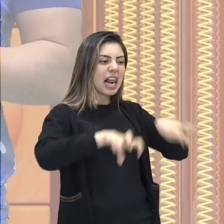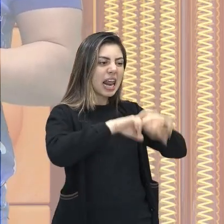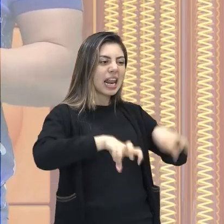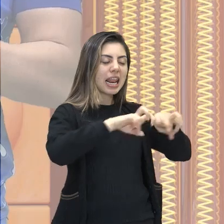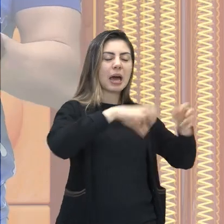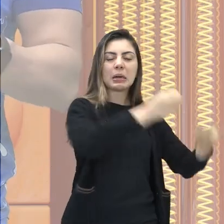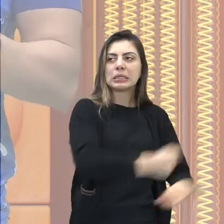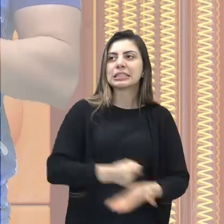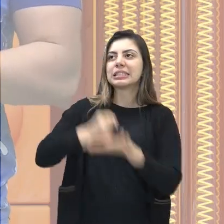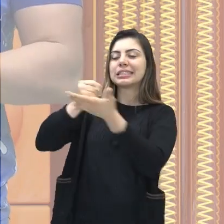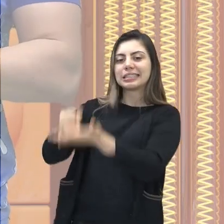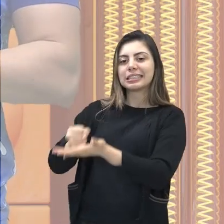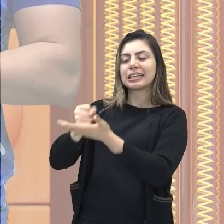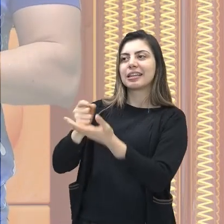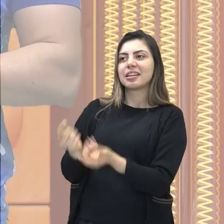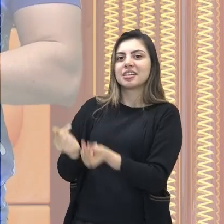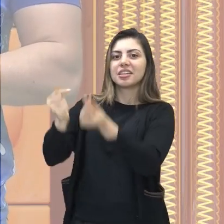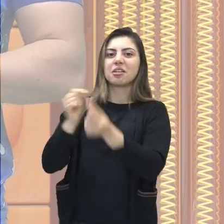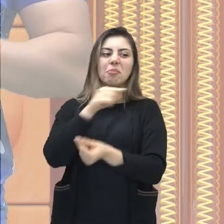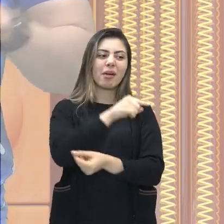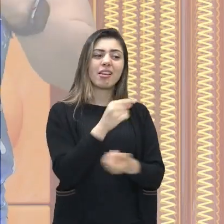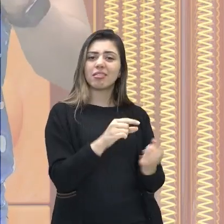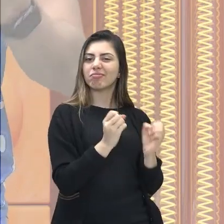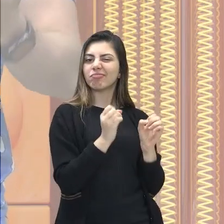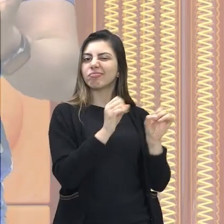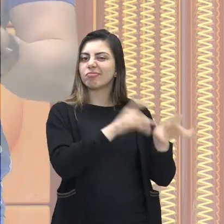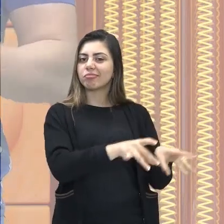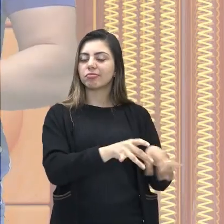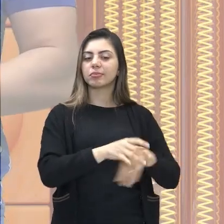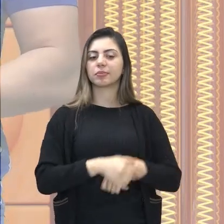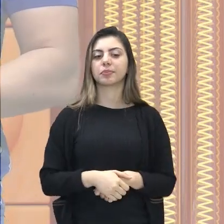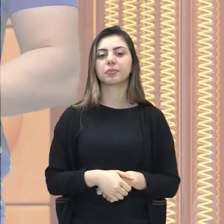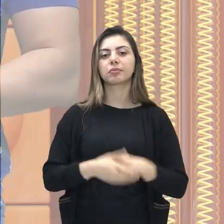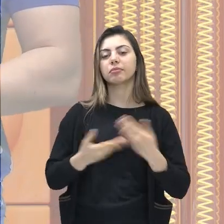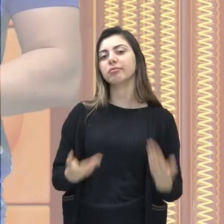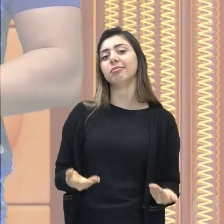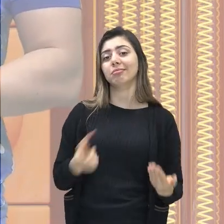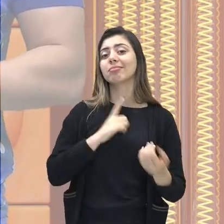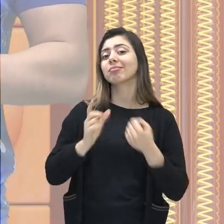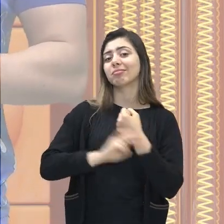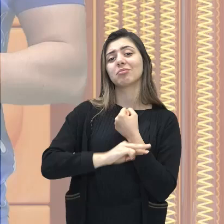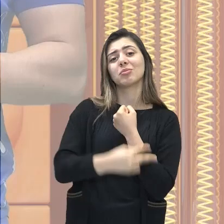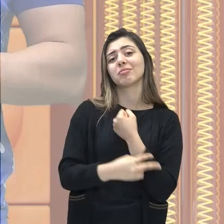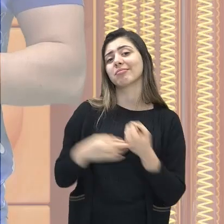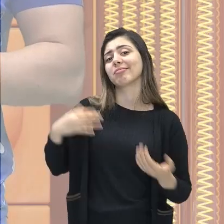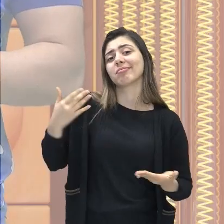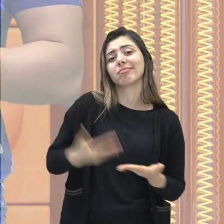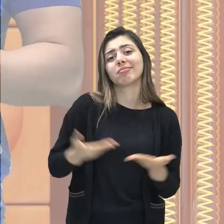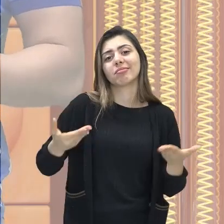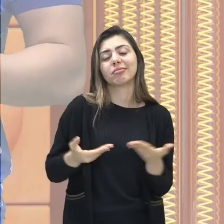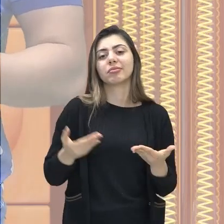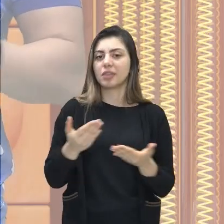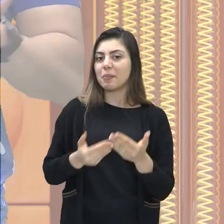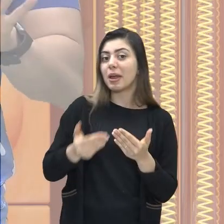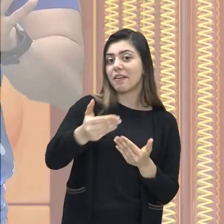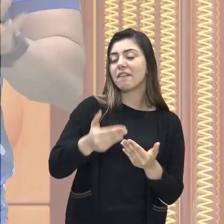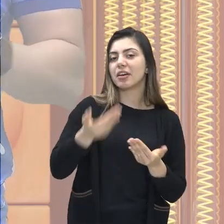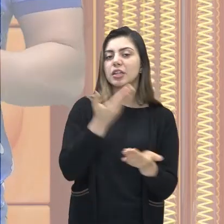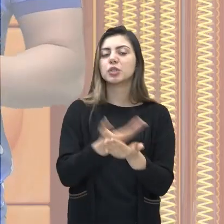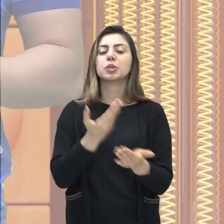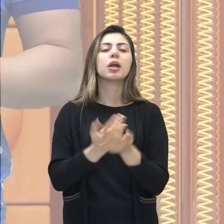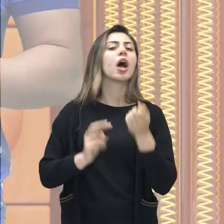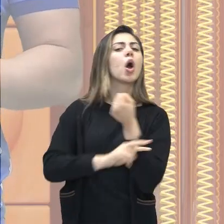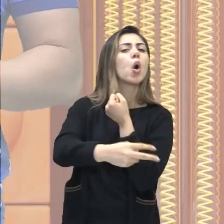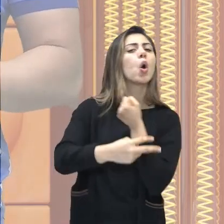para a população e para esse lugar. Certo? E, obviamente, isso deixou consequências. E nós vamos ver, a partir desse momento, quais